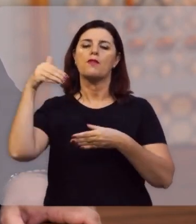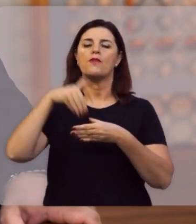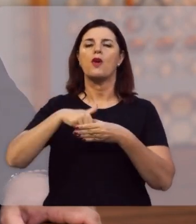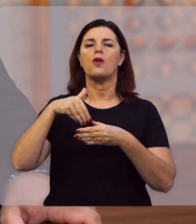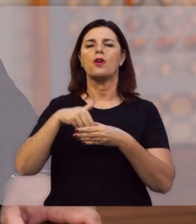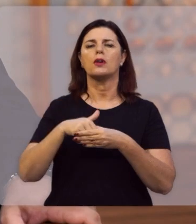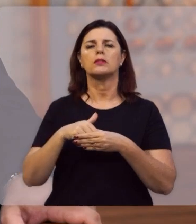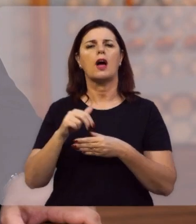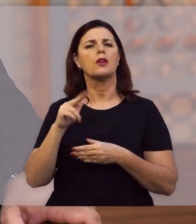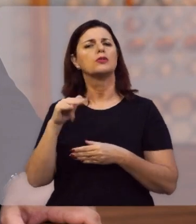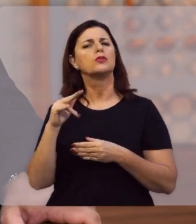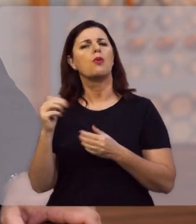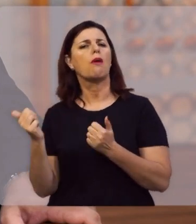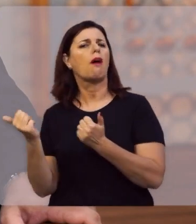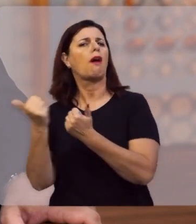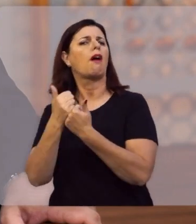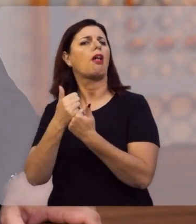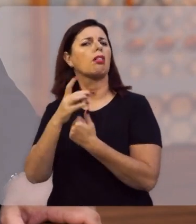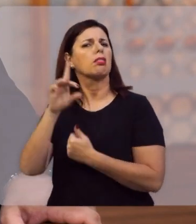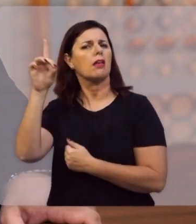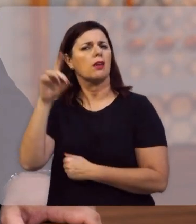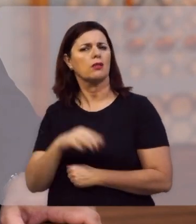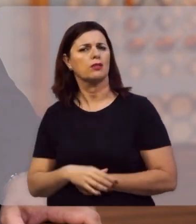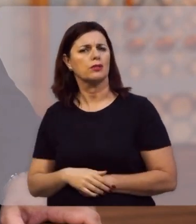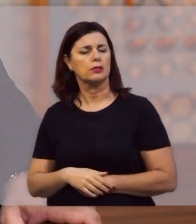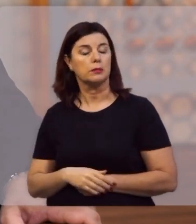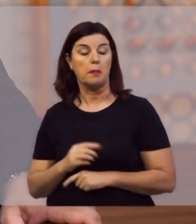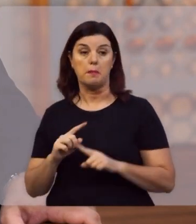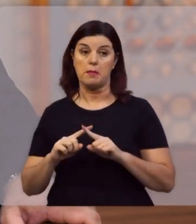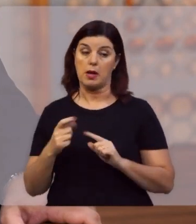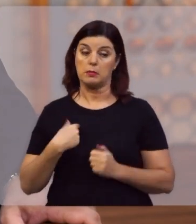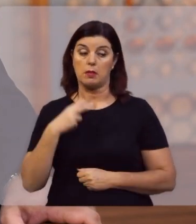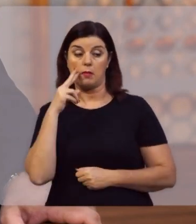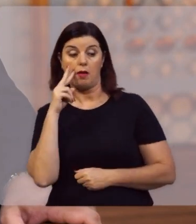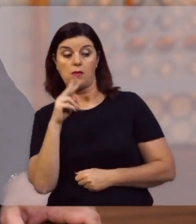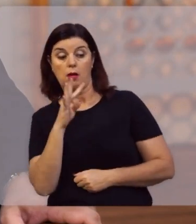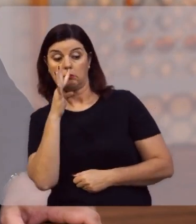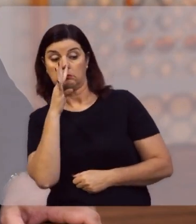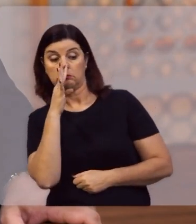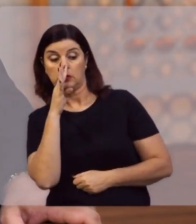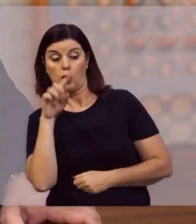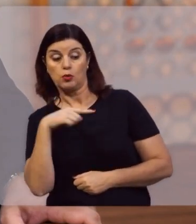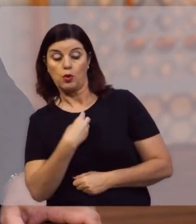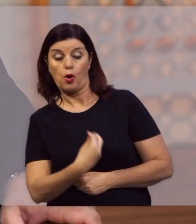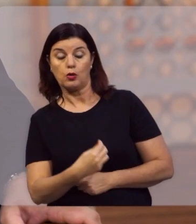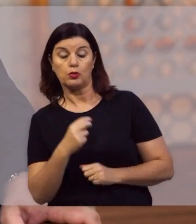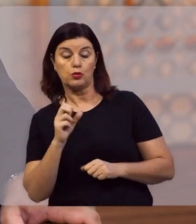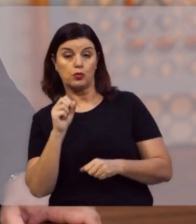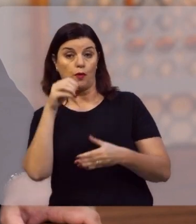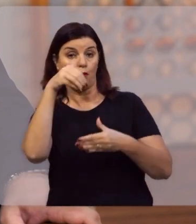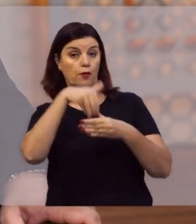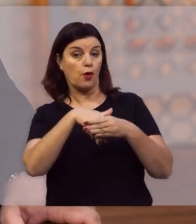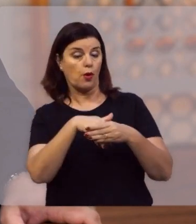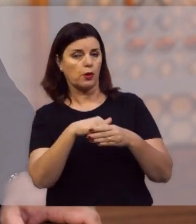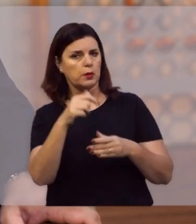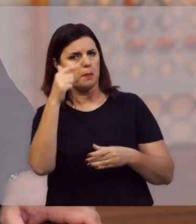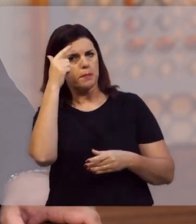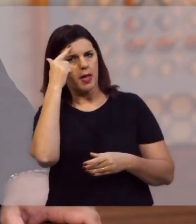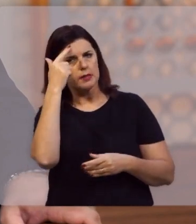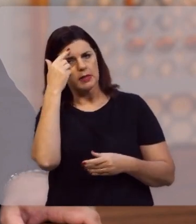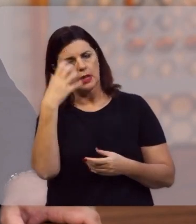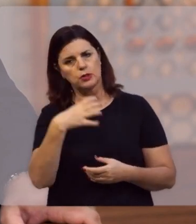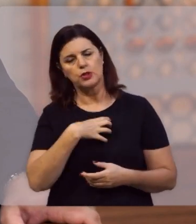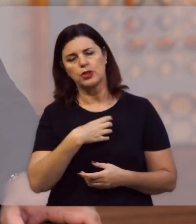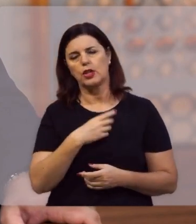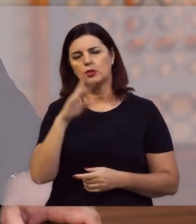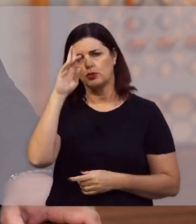colocando ninguém no lugar de Deus mas também analisando o nosso voto de acordo com os princípios revelados na a